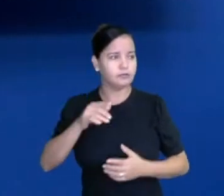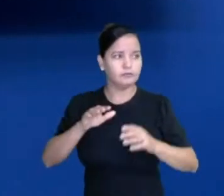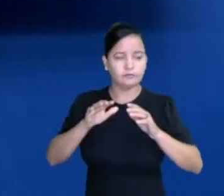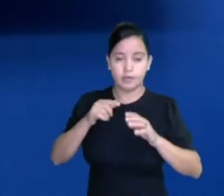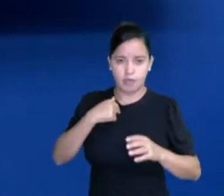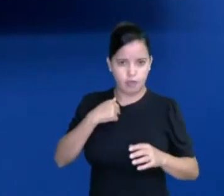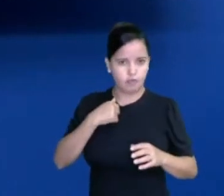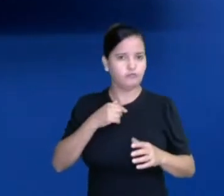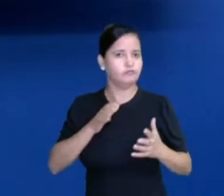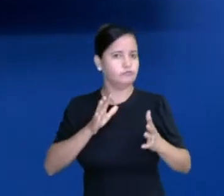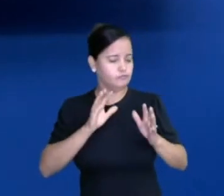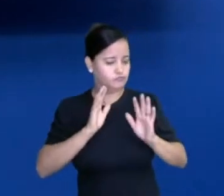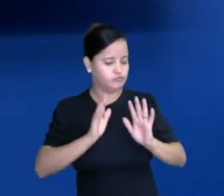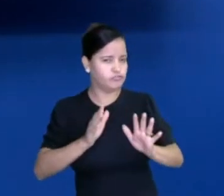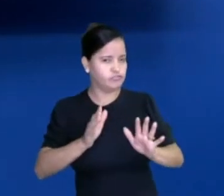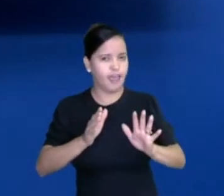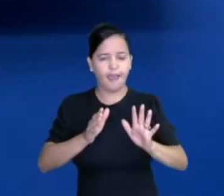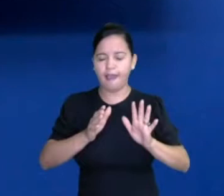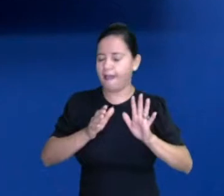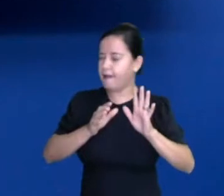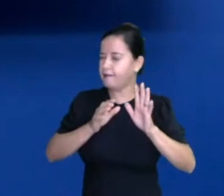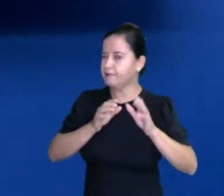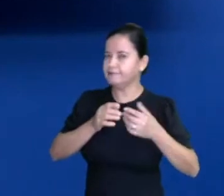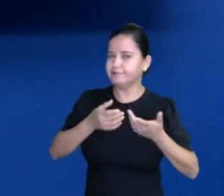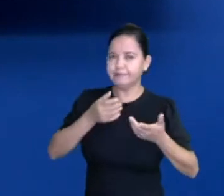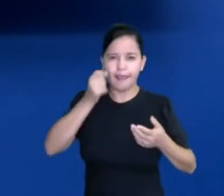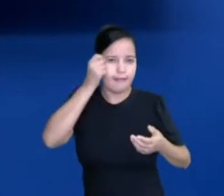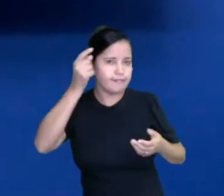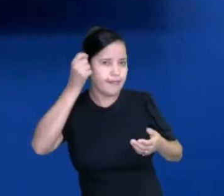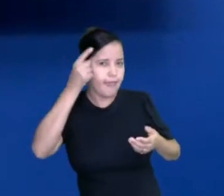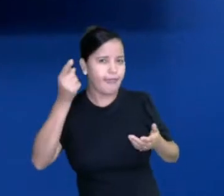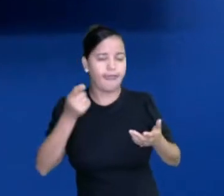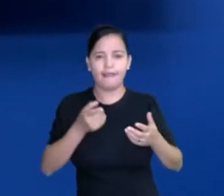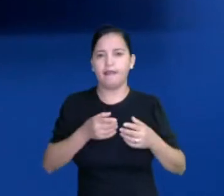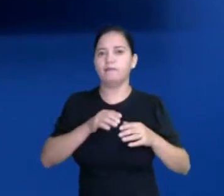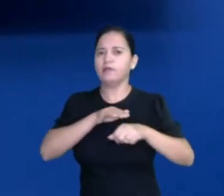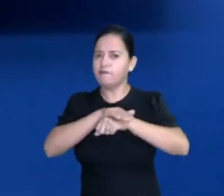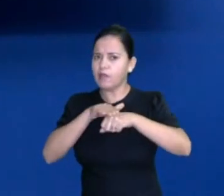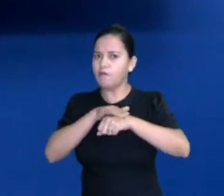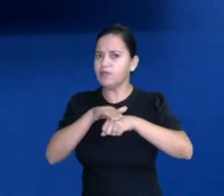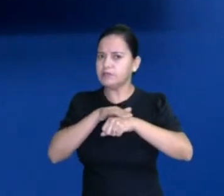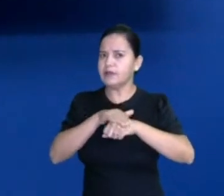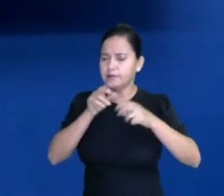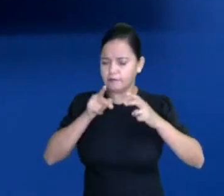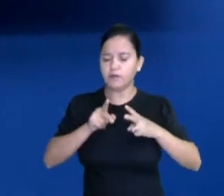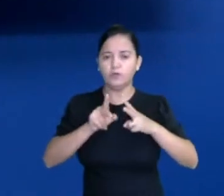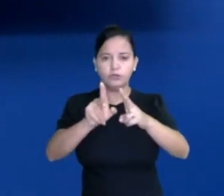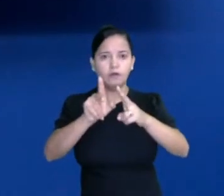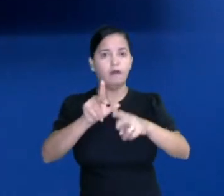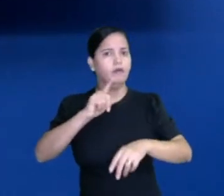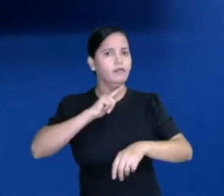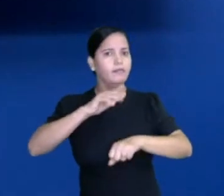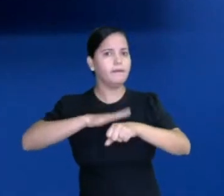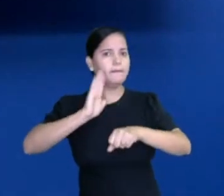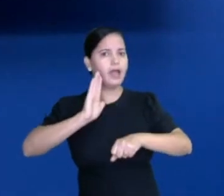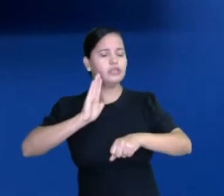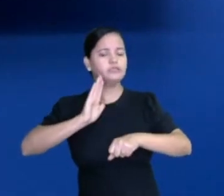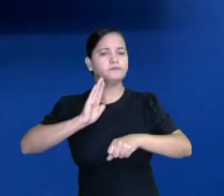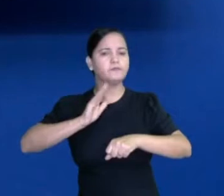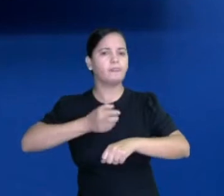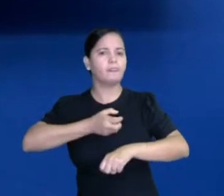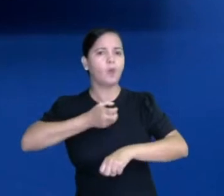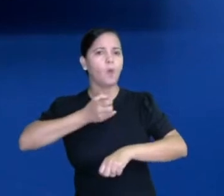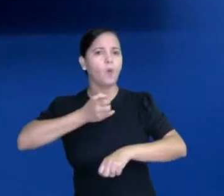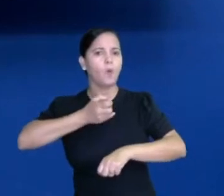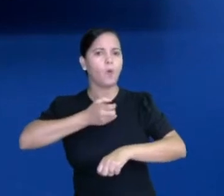dando dica demais, eu não vou resolver agora, porque a gente vai conversar um pouquinho ainda, tá? E ainda tem mais, ó, quanto